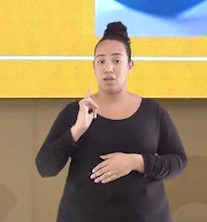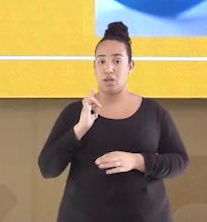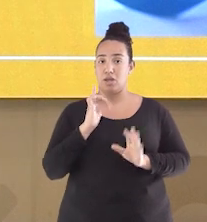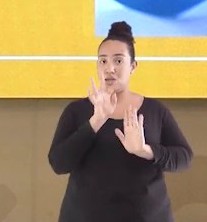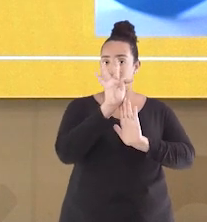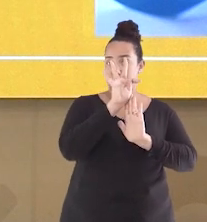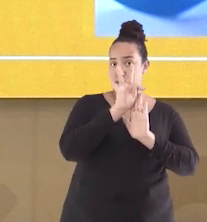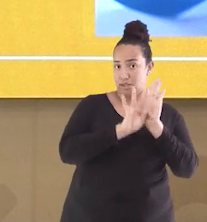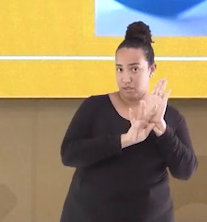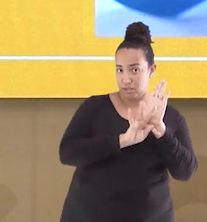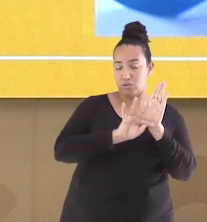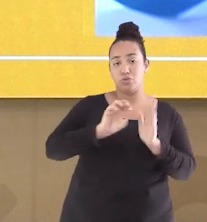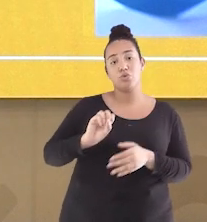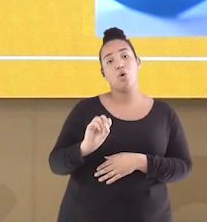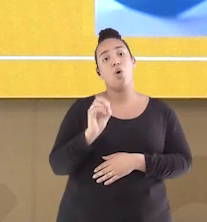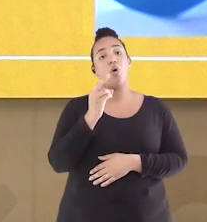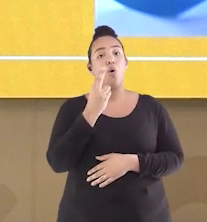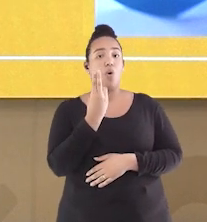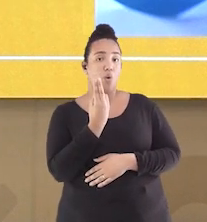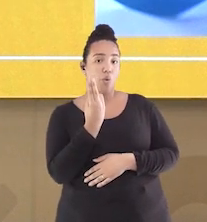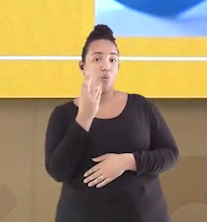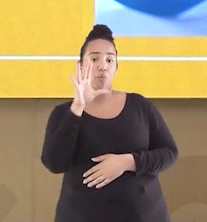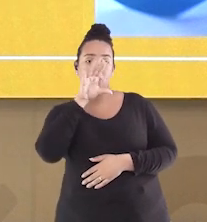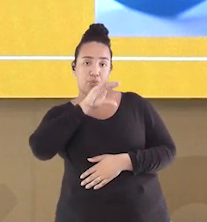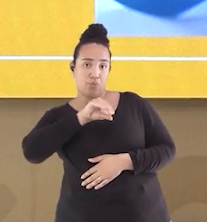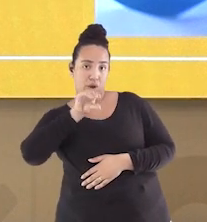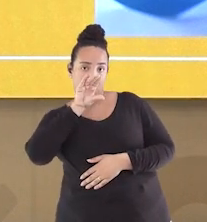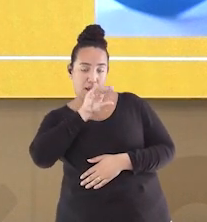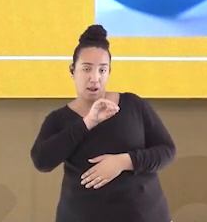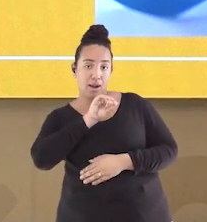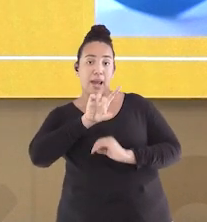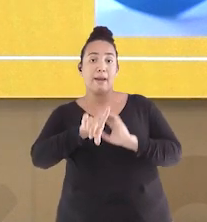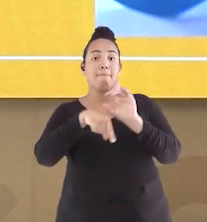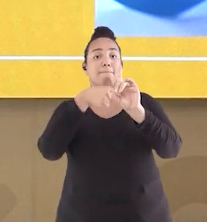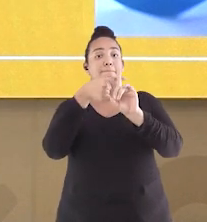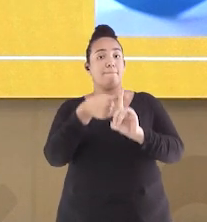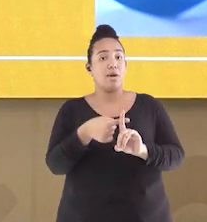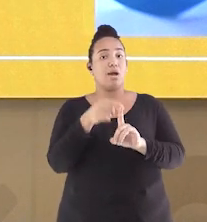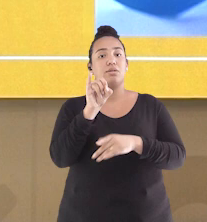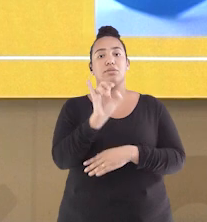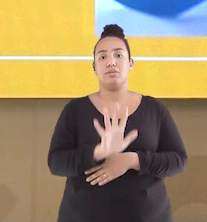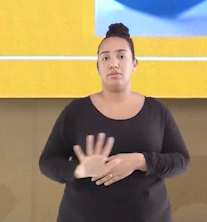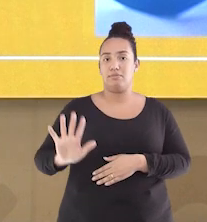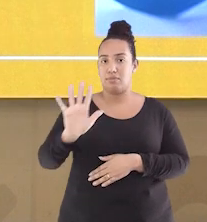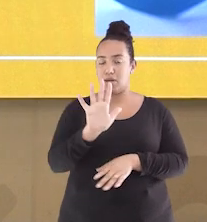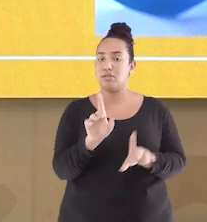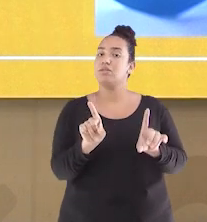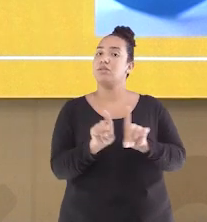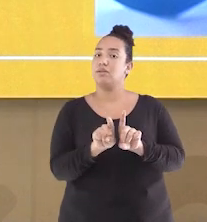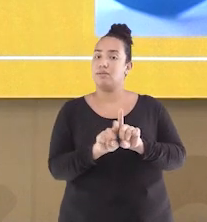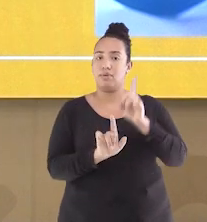da fala, juntamente com imagens ou gestos.